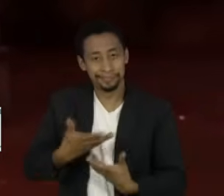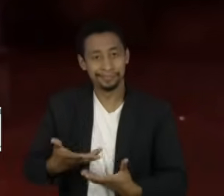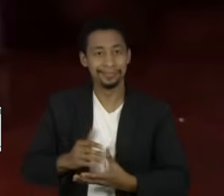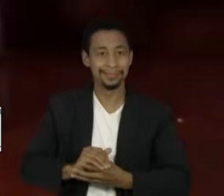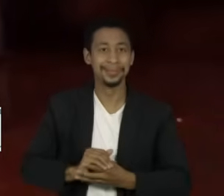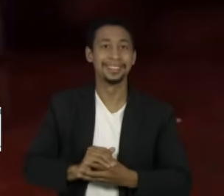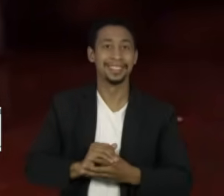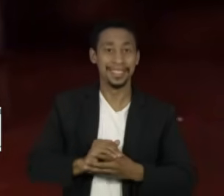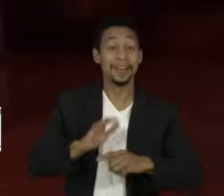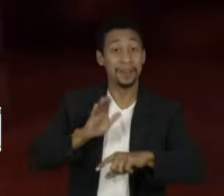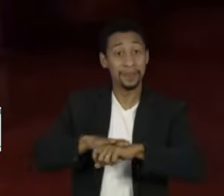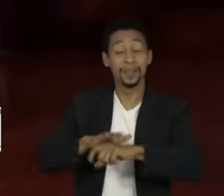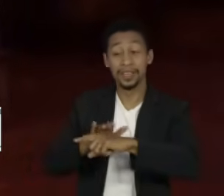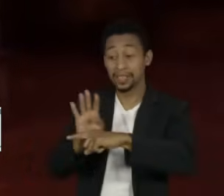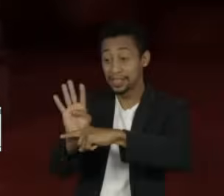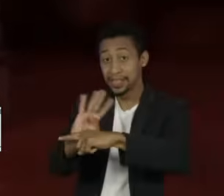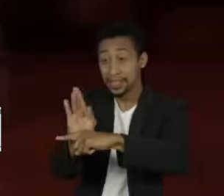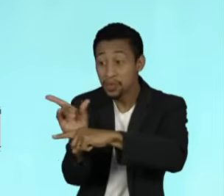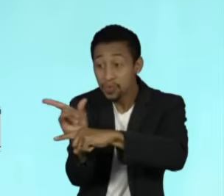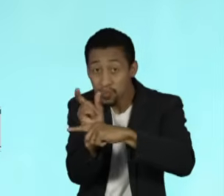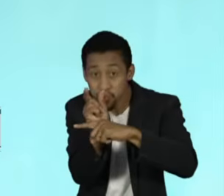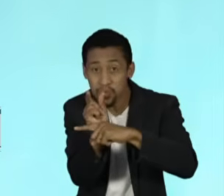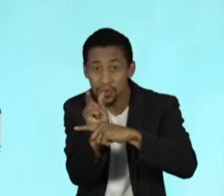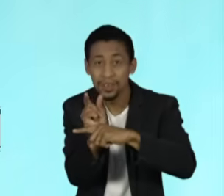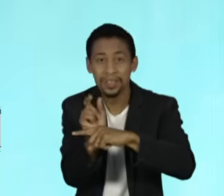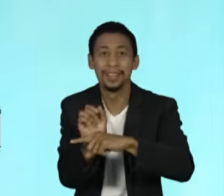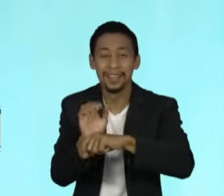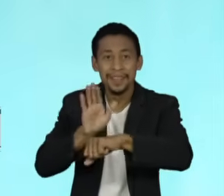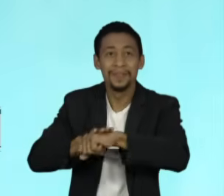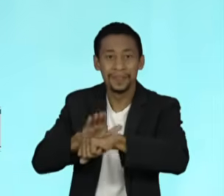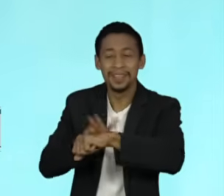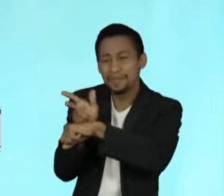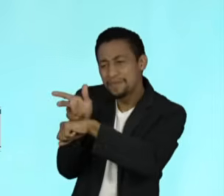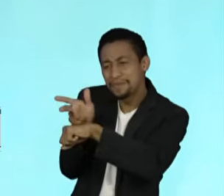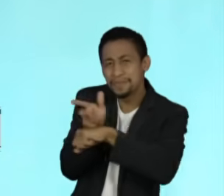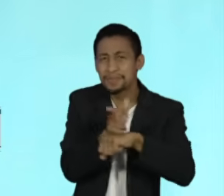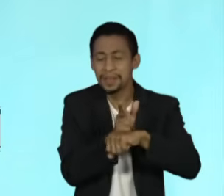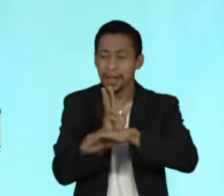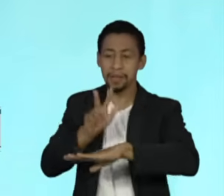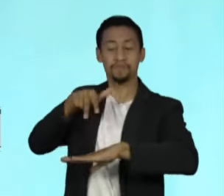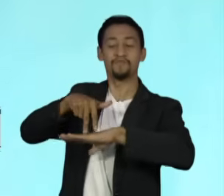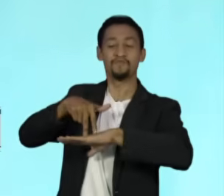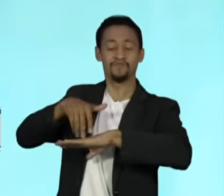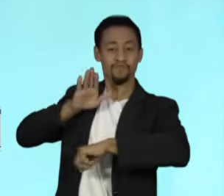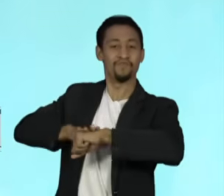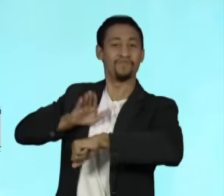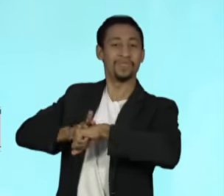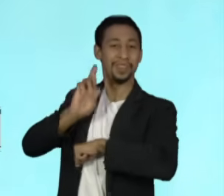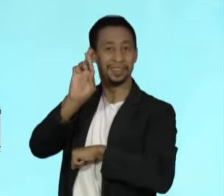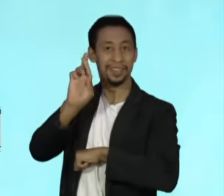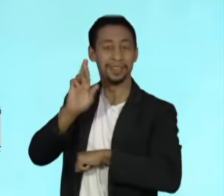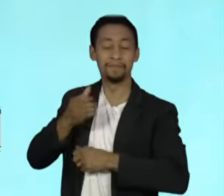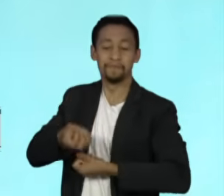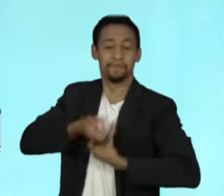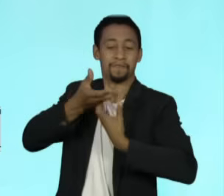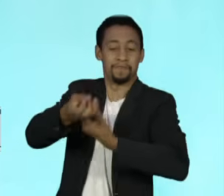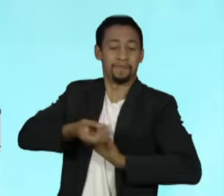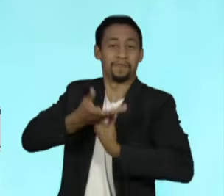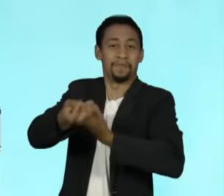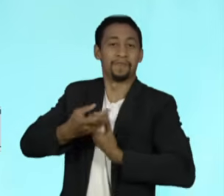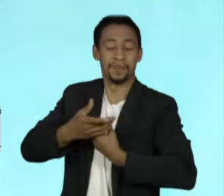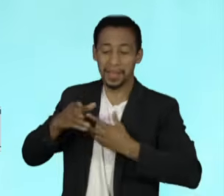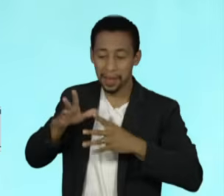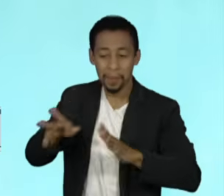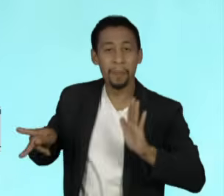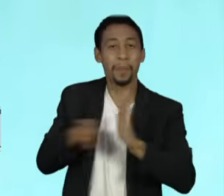Fez um curta-metragem no cenário de casa, estrelado por ela, que herdou do Agreste o jeito de se expressar. Sabe, uma pessoa